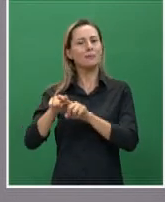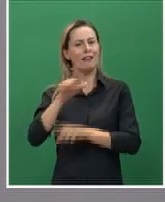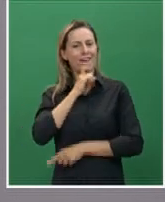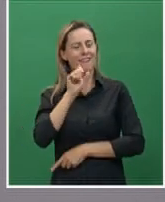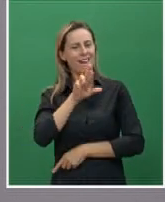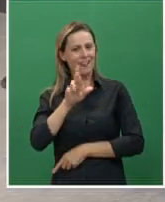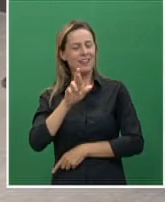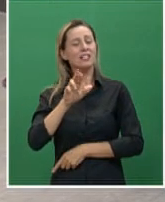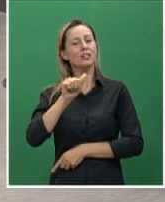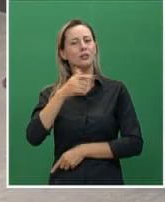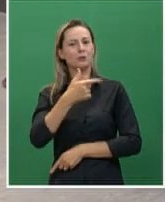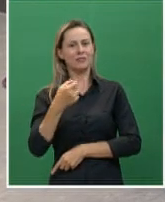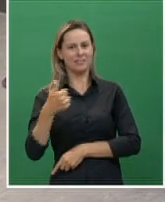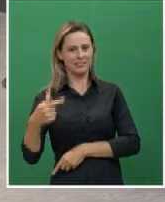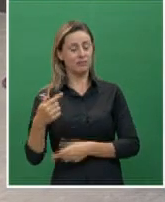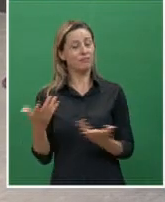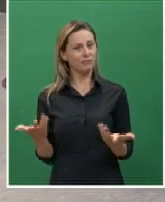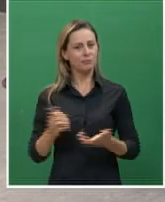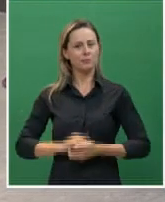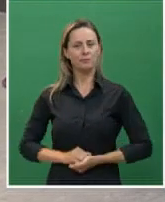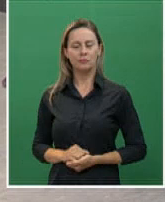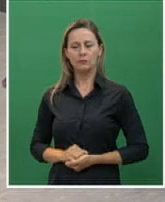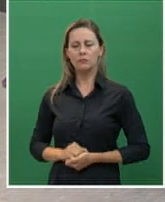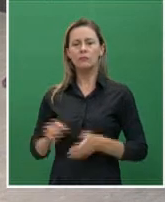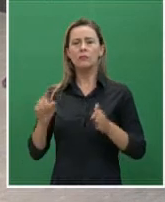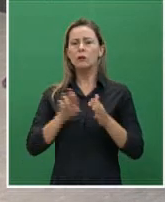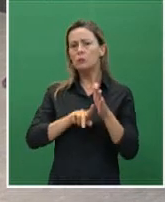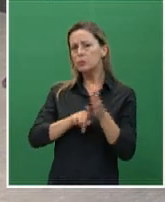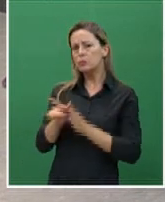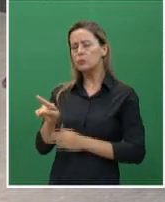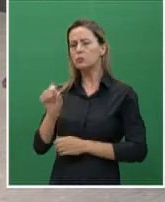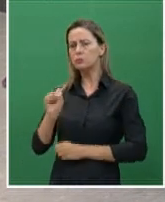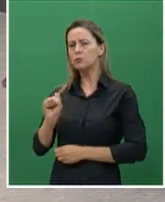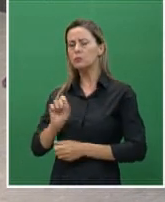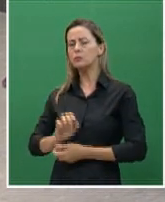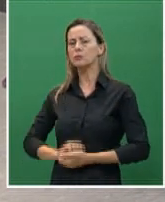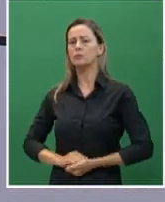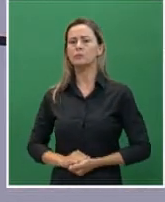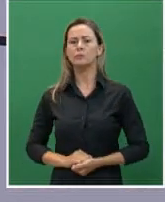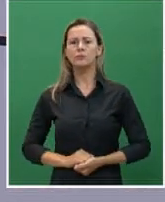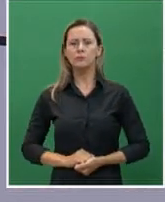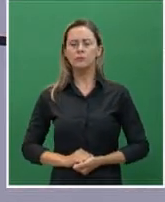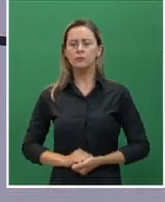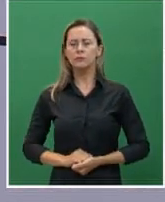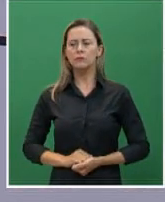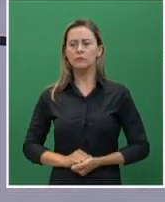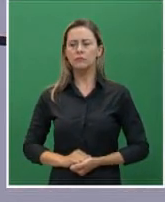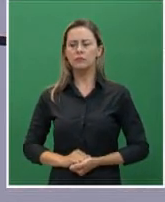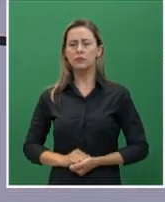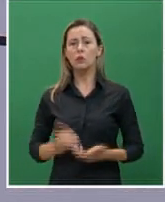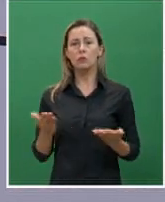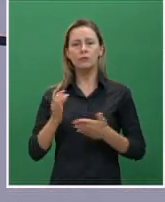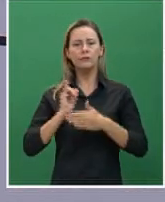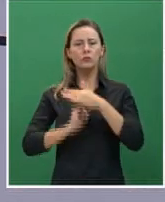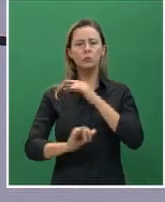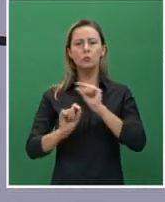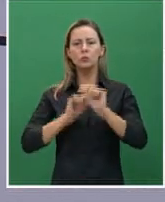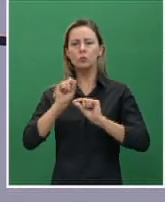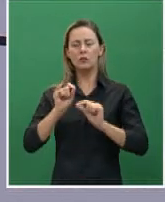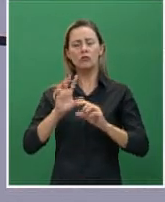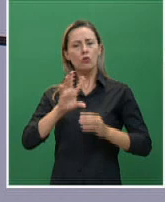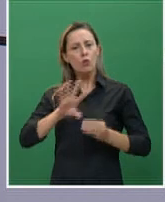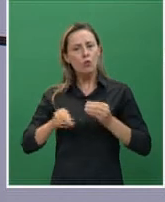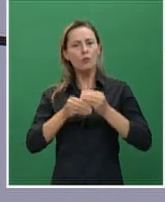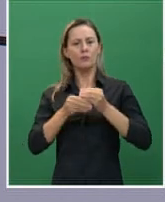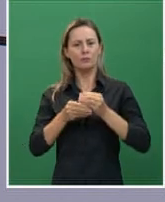lá em 2017 candidato Mário só vez fazer a pergunta nós estamos investindo Talvez só um